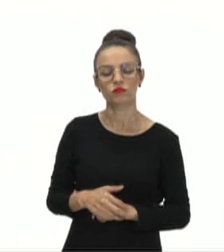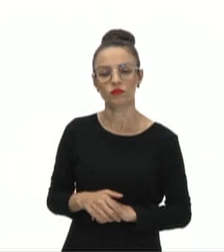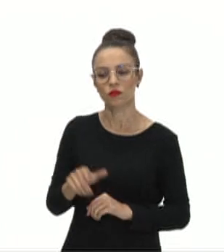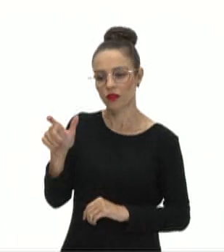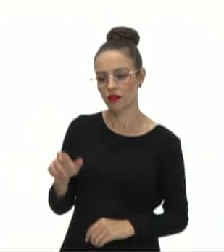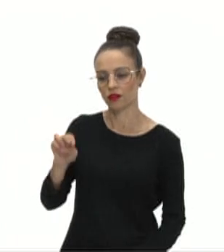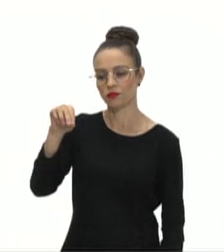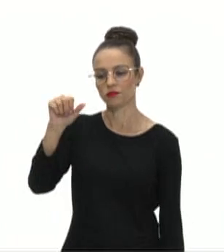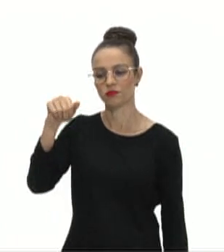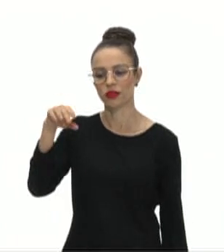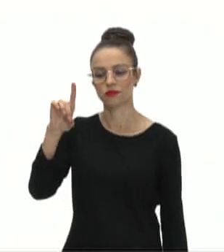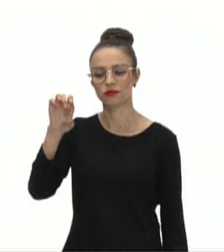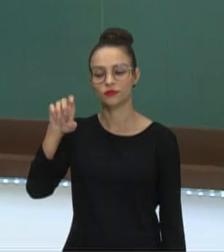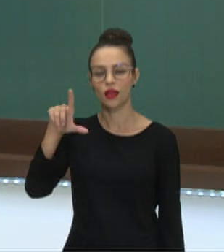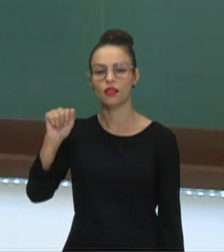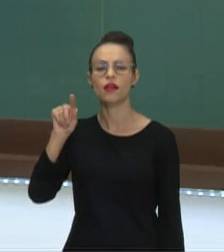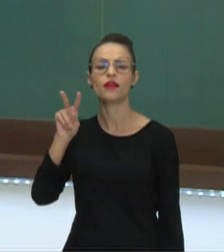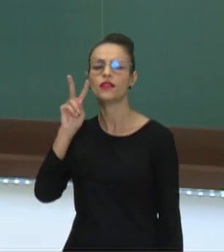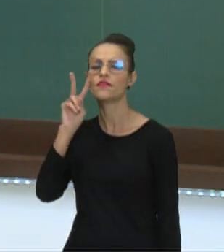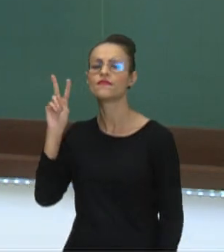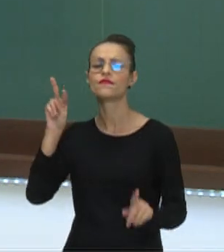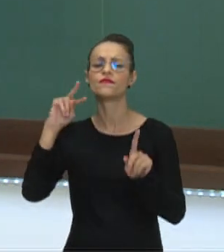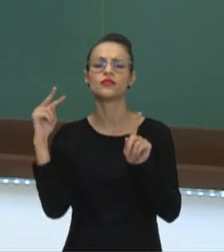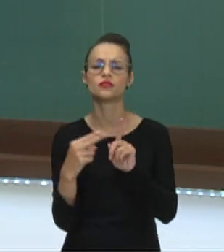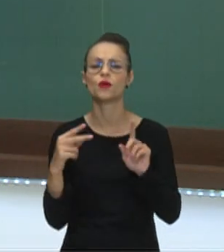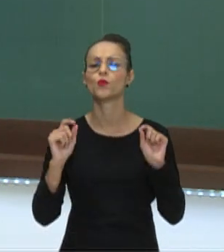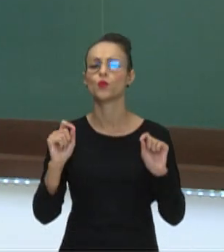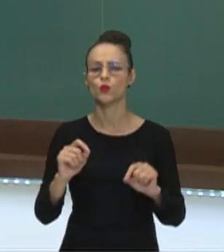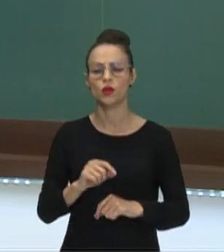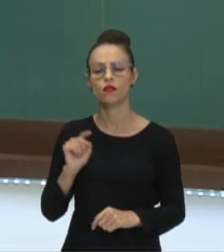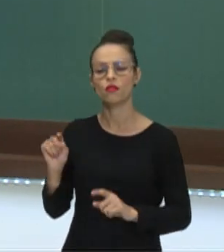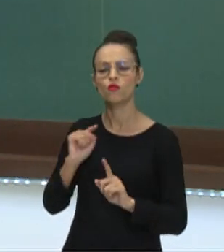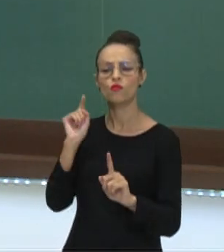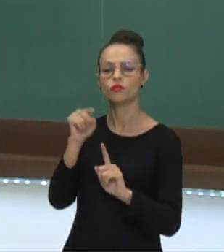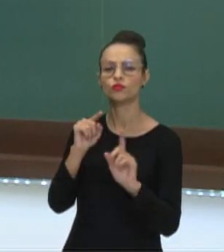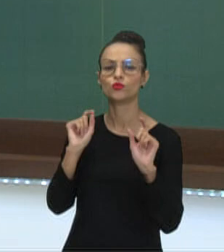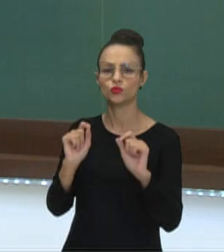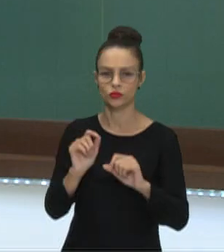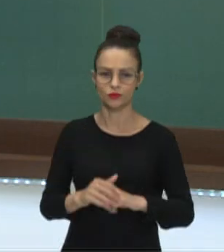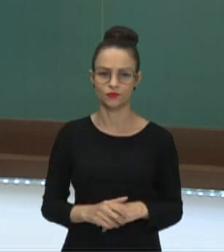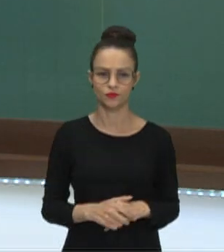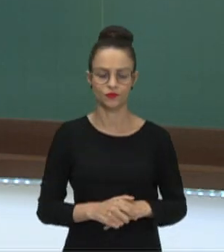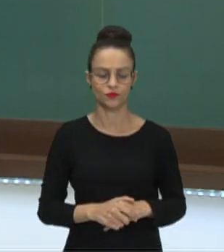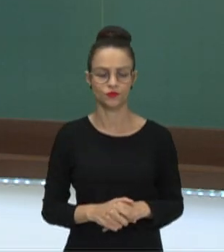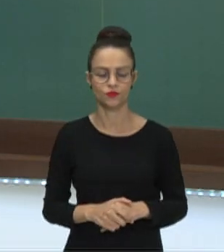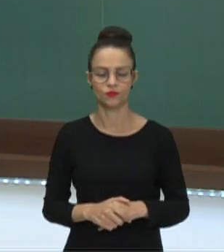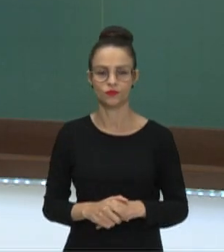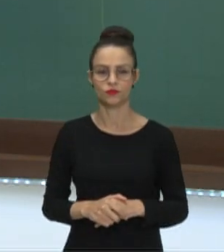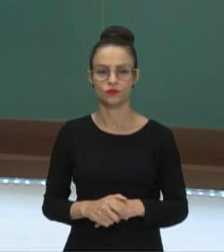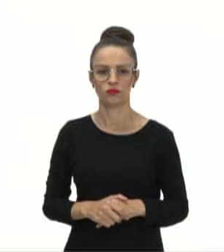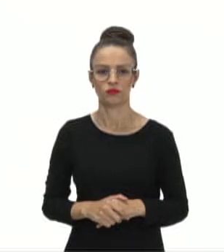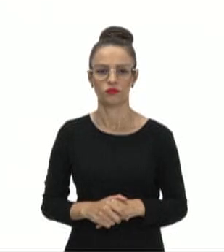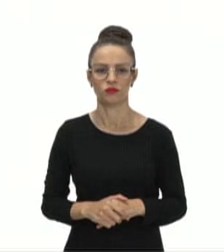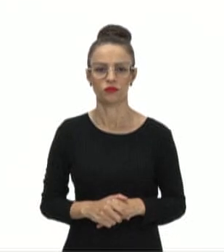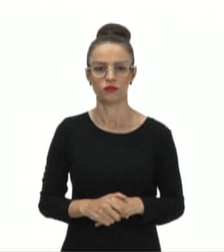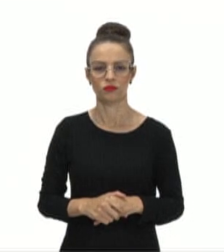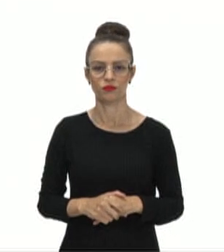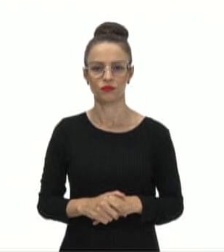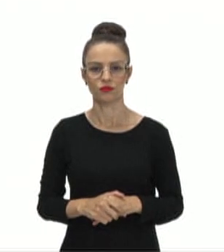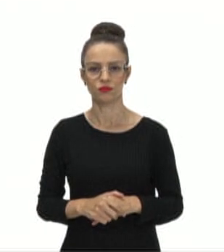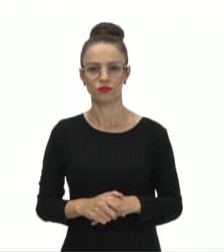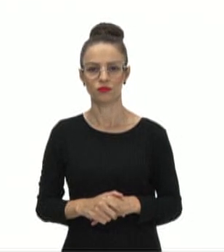do Nelson Mandela nessa época? O que ele via? O que ele tinha de objetivo? Mr. Mandela's vision during the